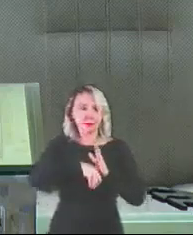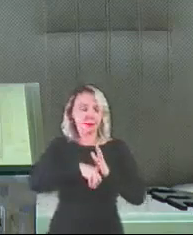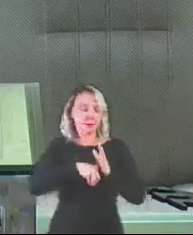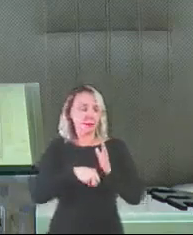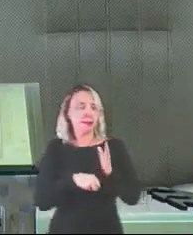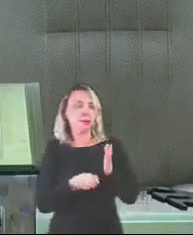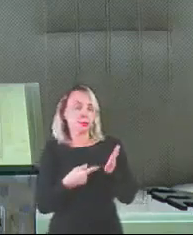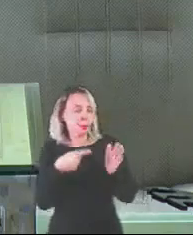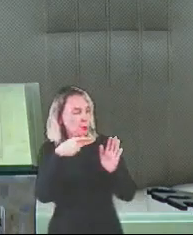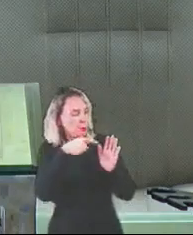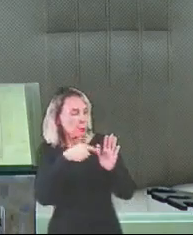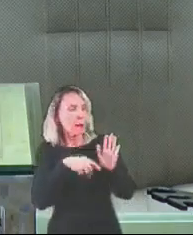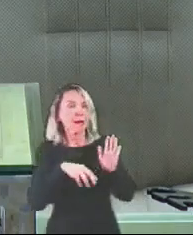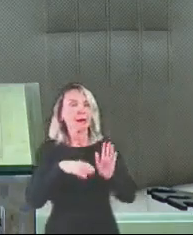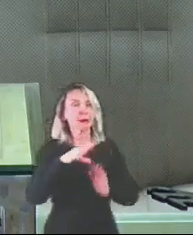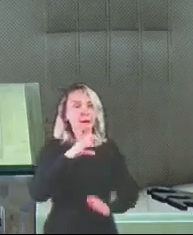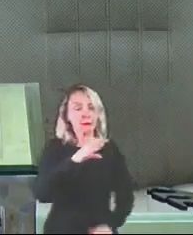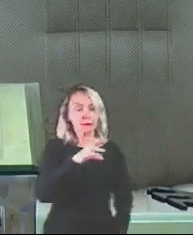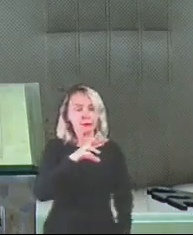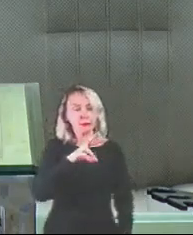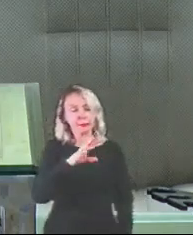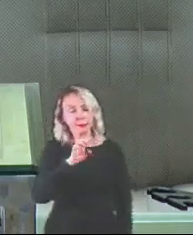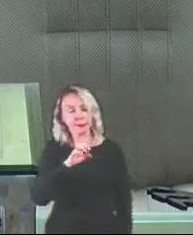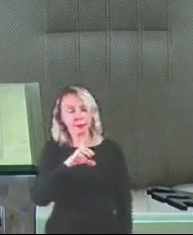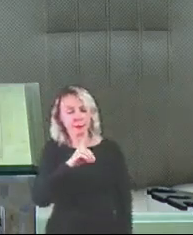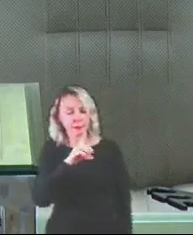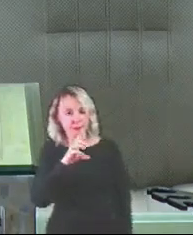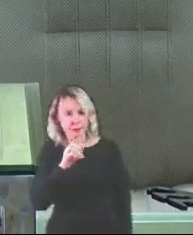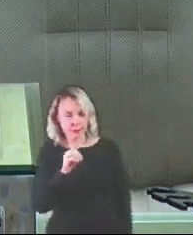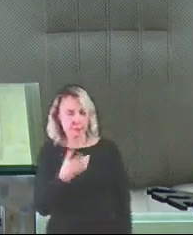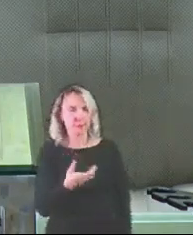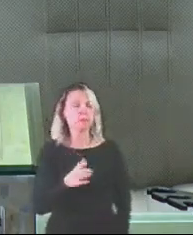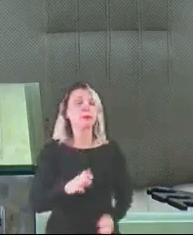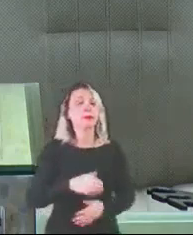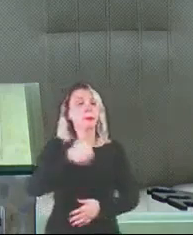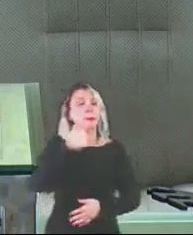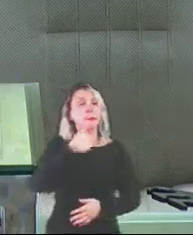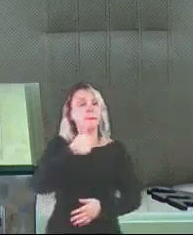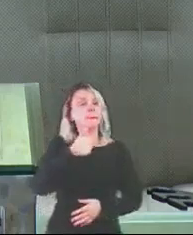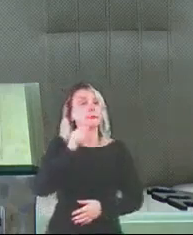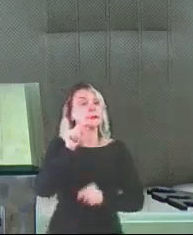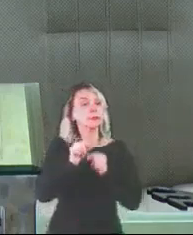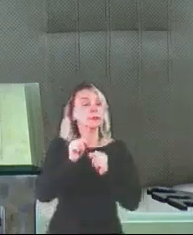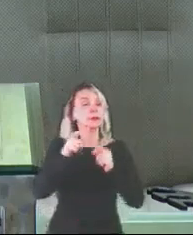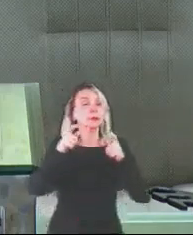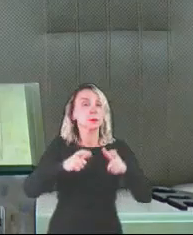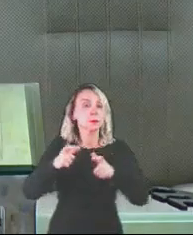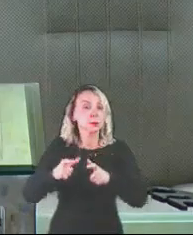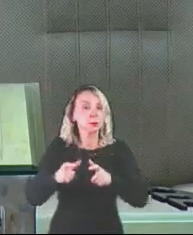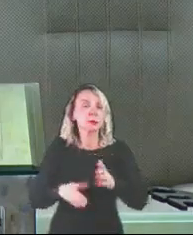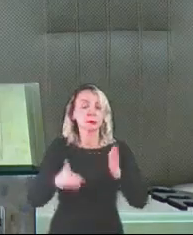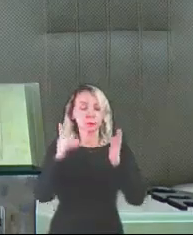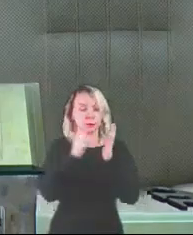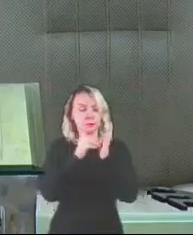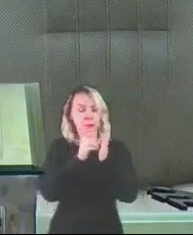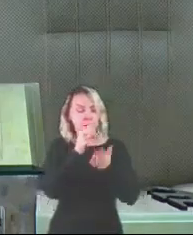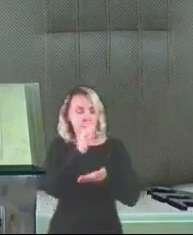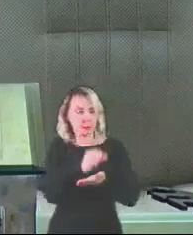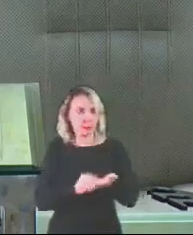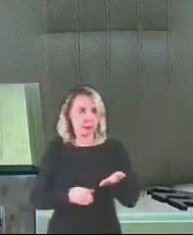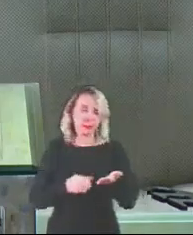Os irmãos sabem que o primeiro credo, irmãos, está em Deuteronômio, capítulo 6, versículo